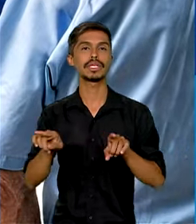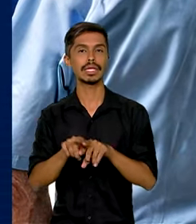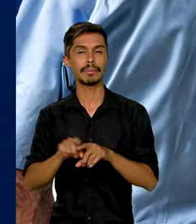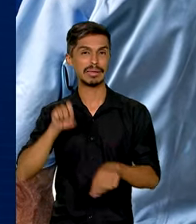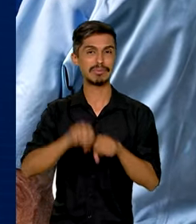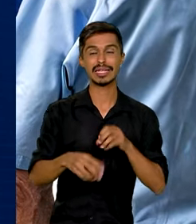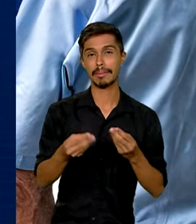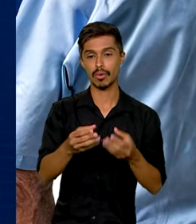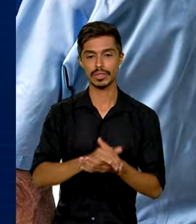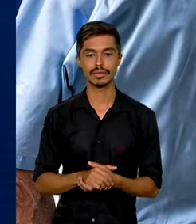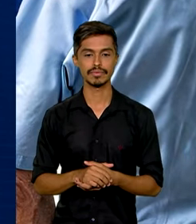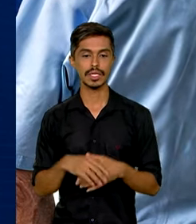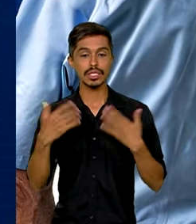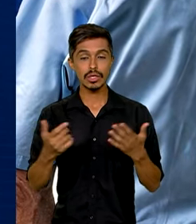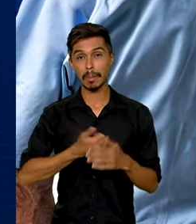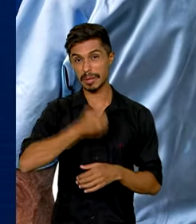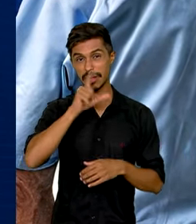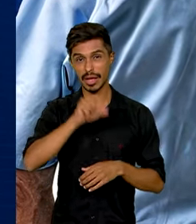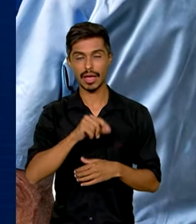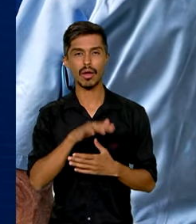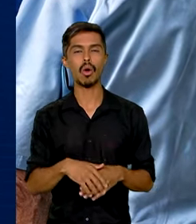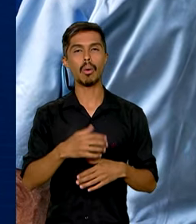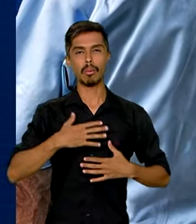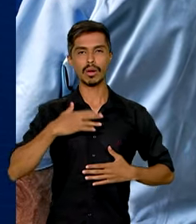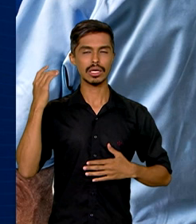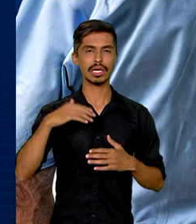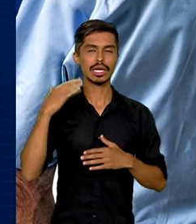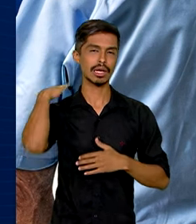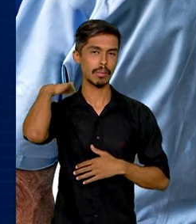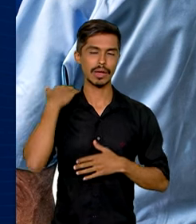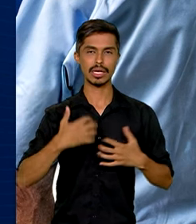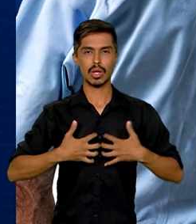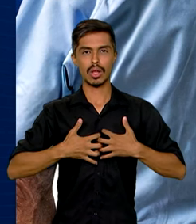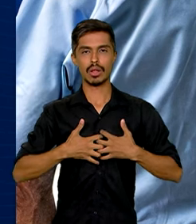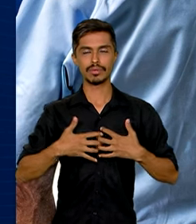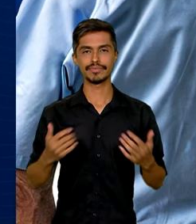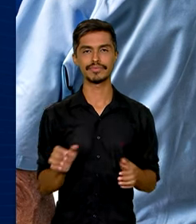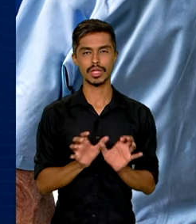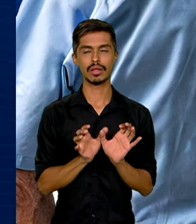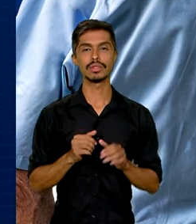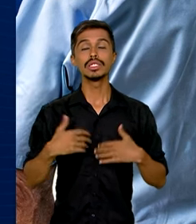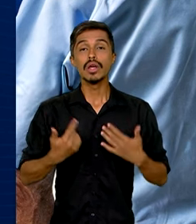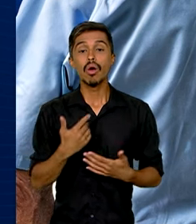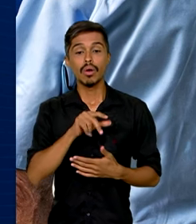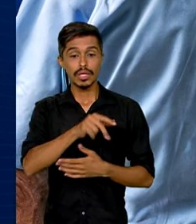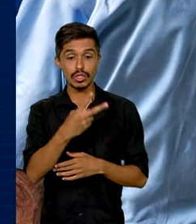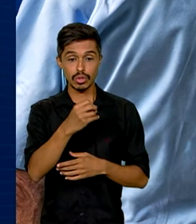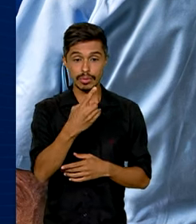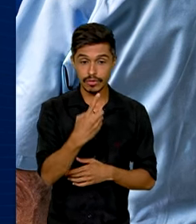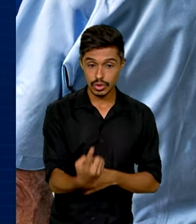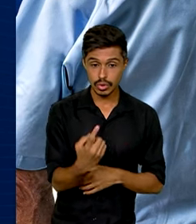de Informação sobre Mortalidade do Ministério da Saúde revelam que de 2019 a 2021 foram mais de